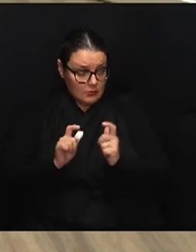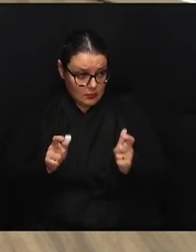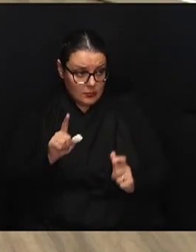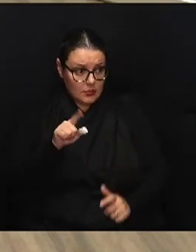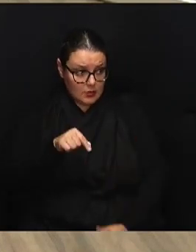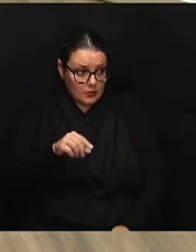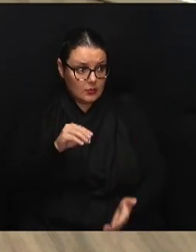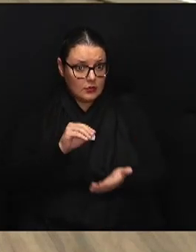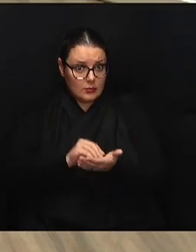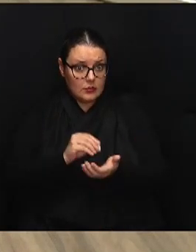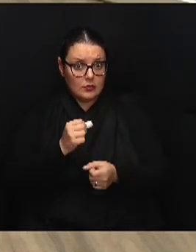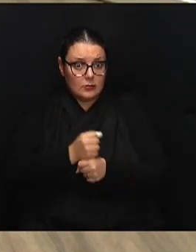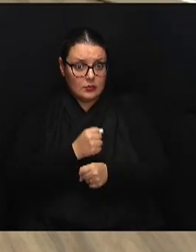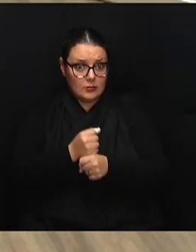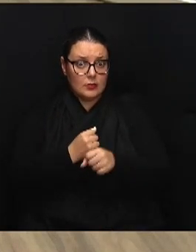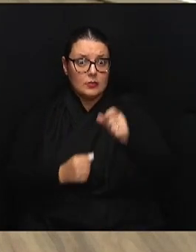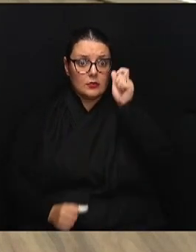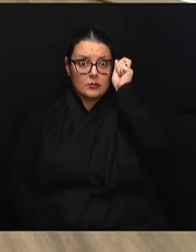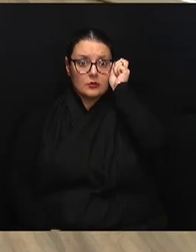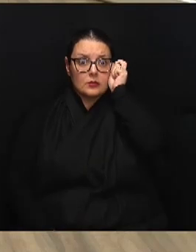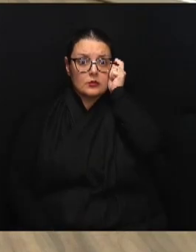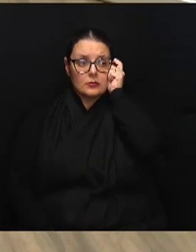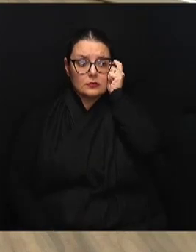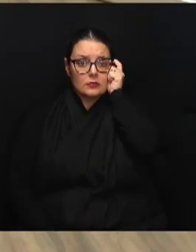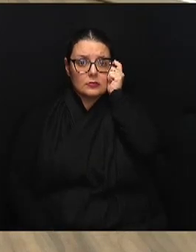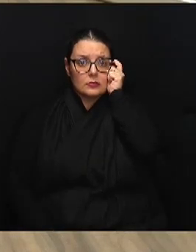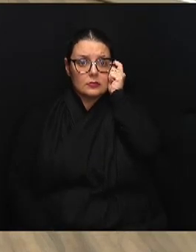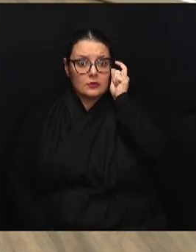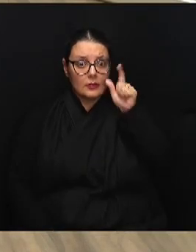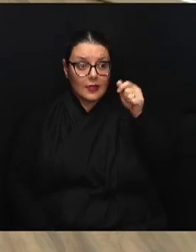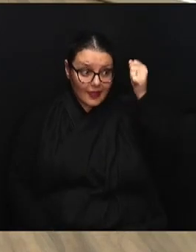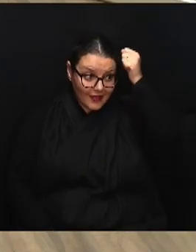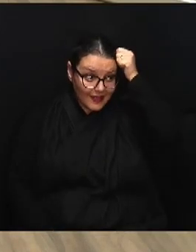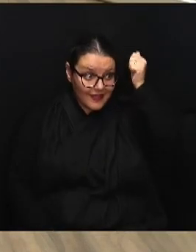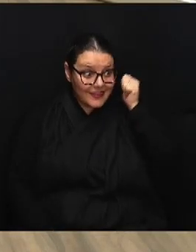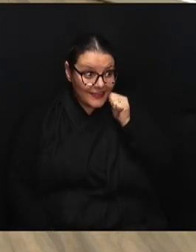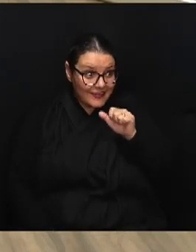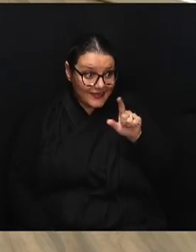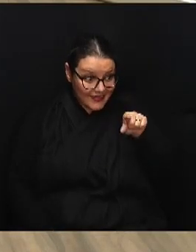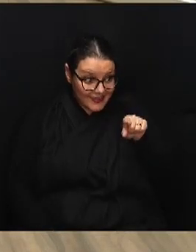nos últimos anos aí. É culpa da mulher isso?